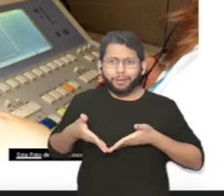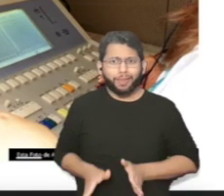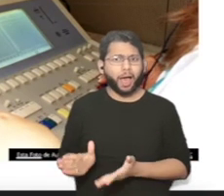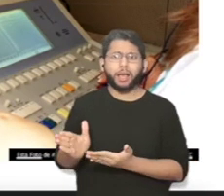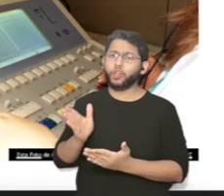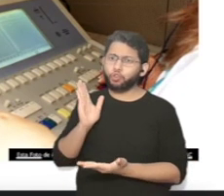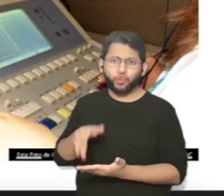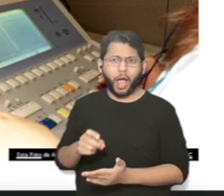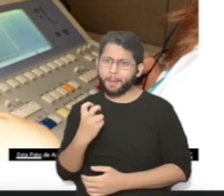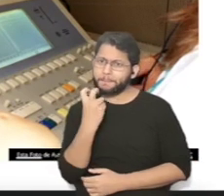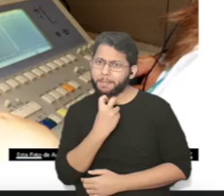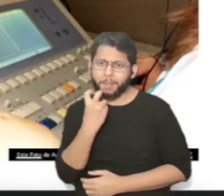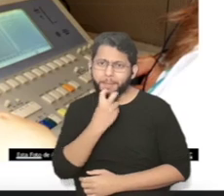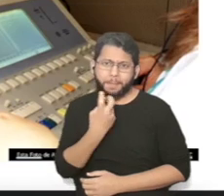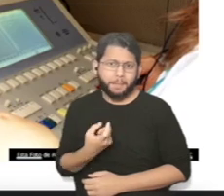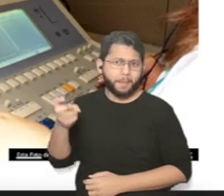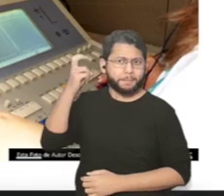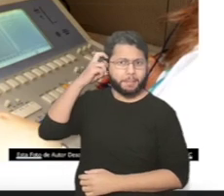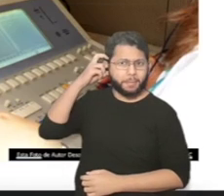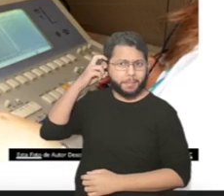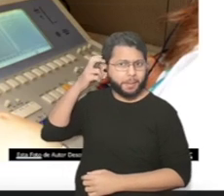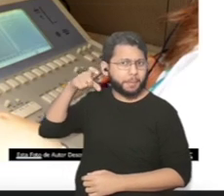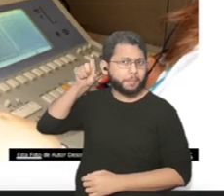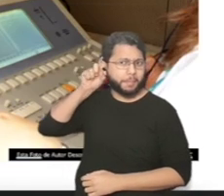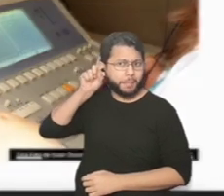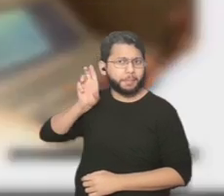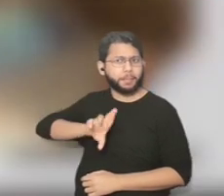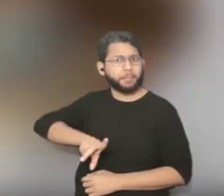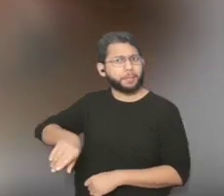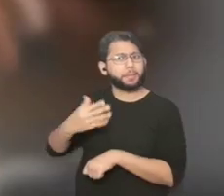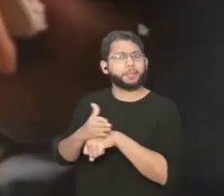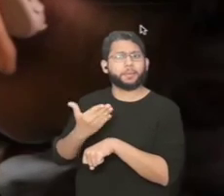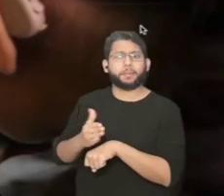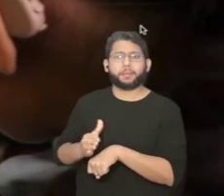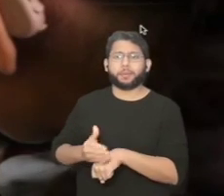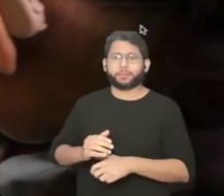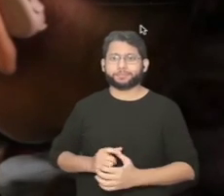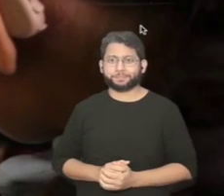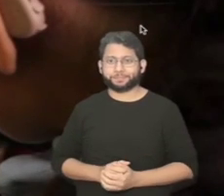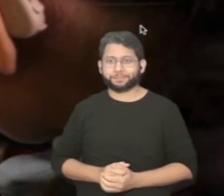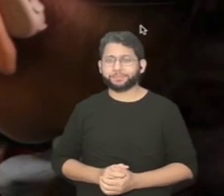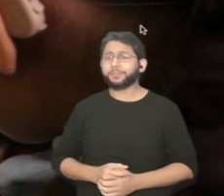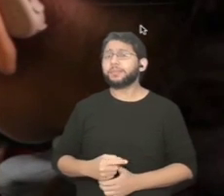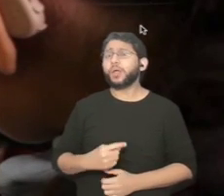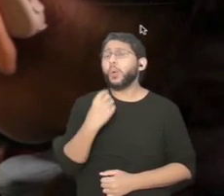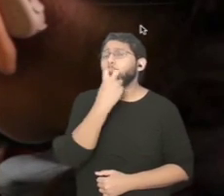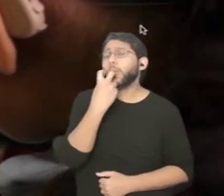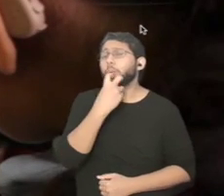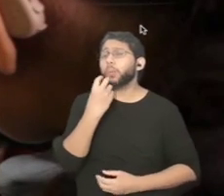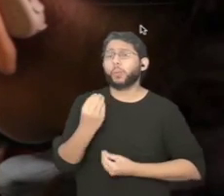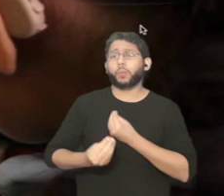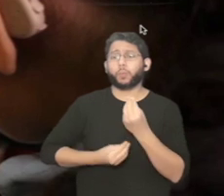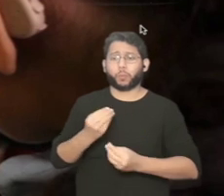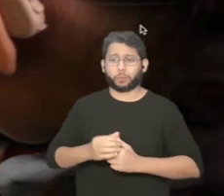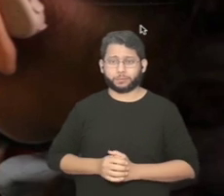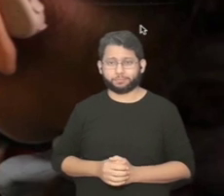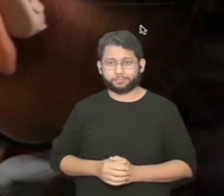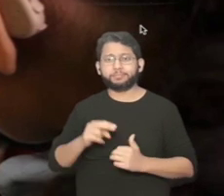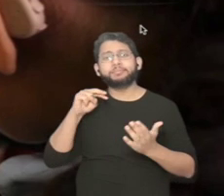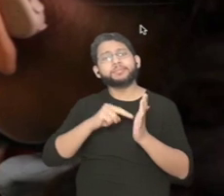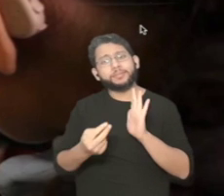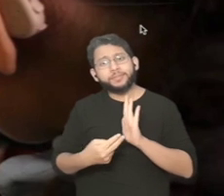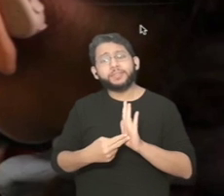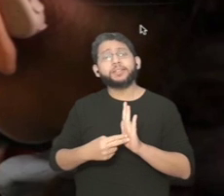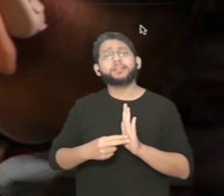outras. Como o oralismo funciona? Vamos aprender? O oralismo é a abordagem educacional que apregoa